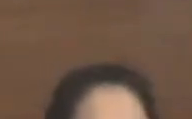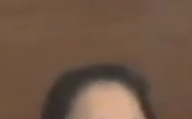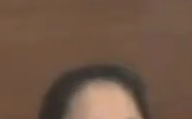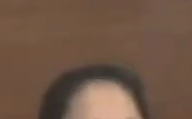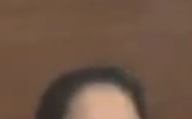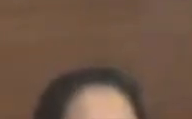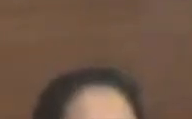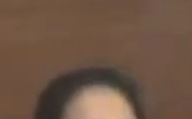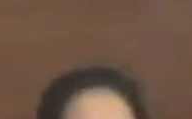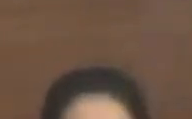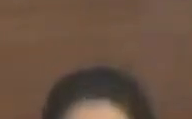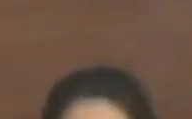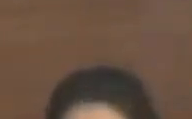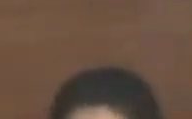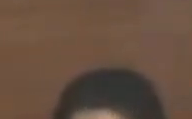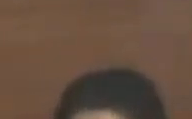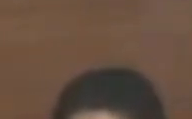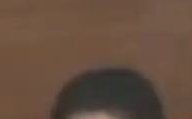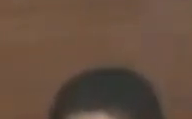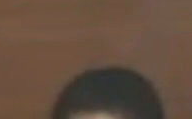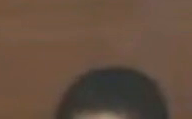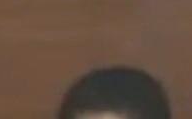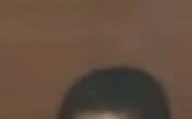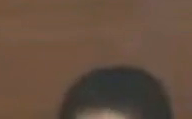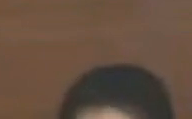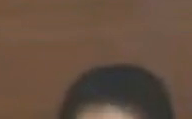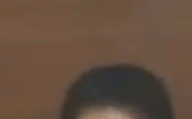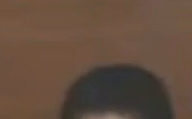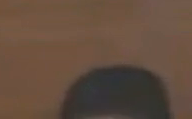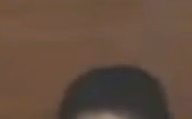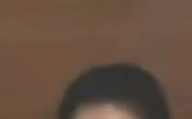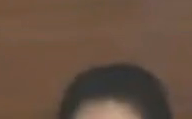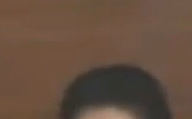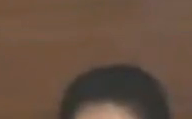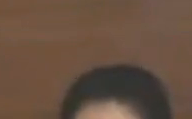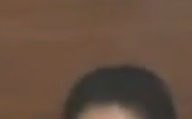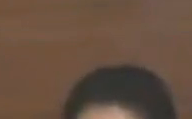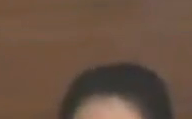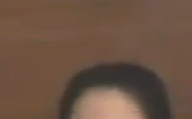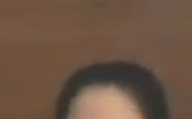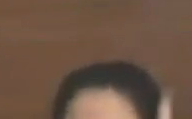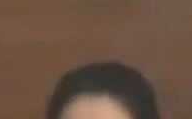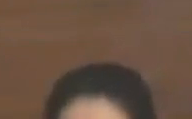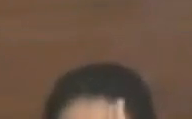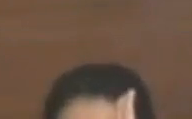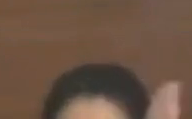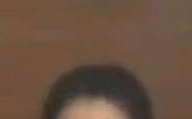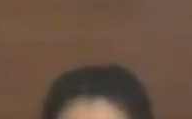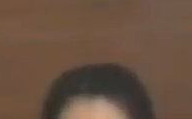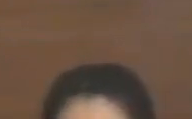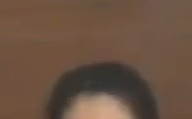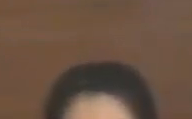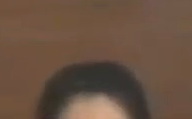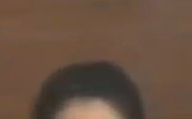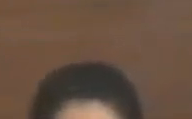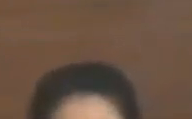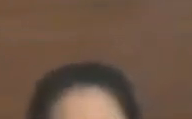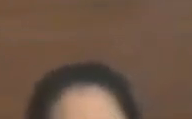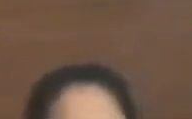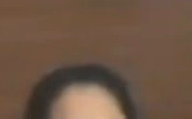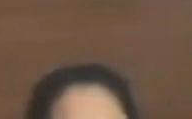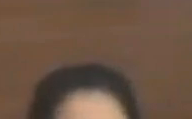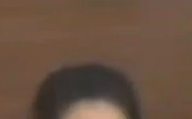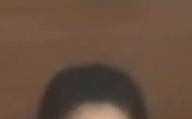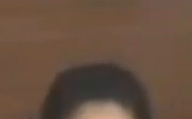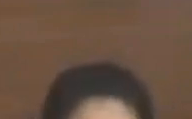nova mesa diretora que estarei aqui como líder do governo a partir também de 1º de janeiro. Serei o novo líder.